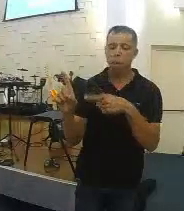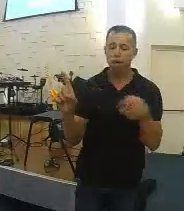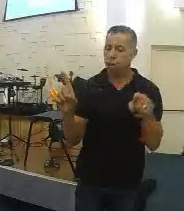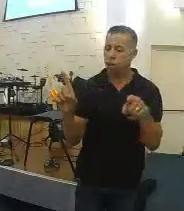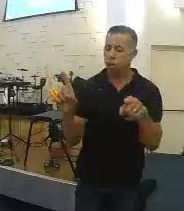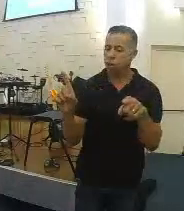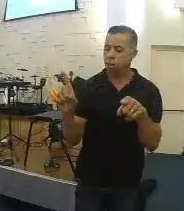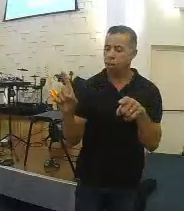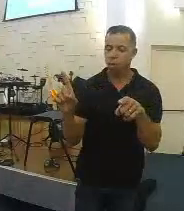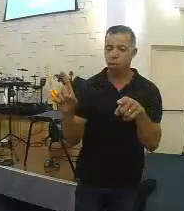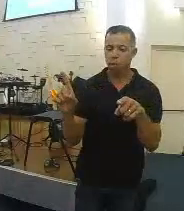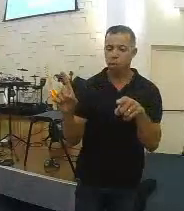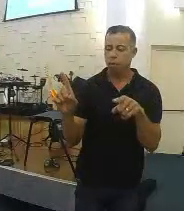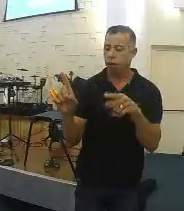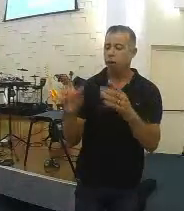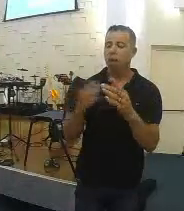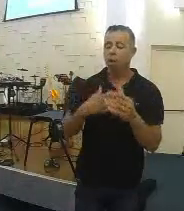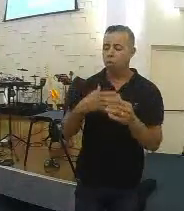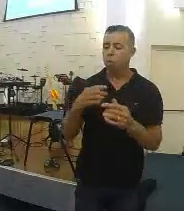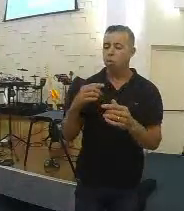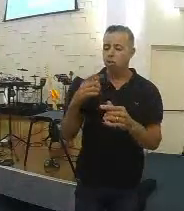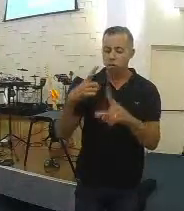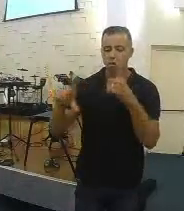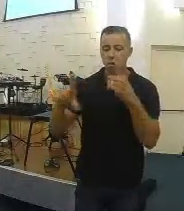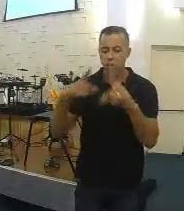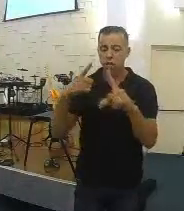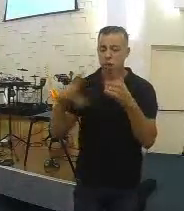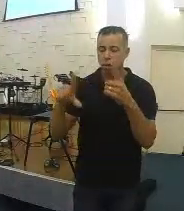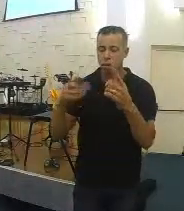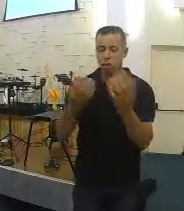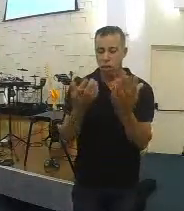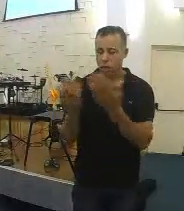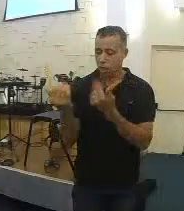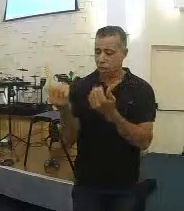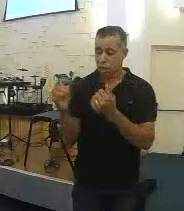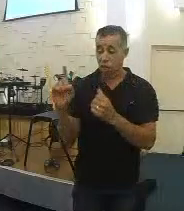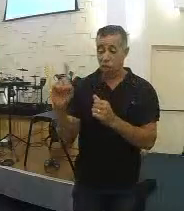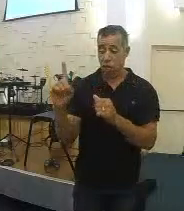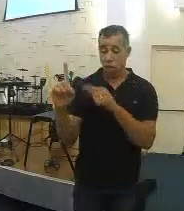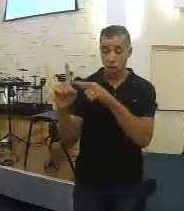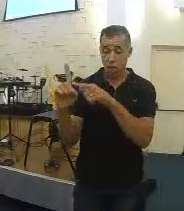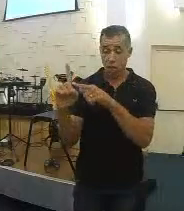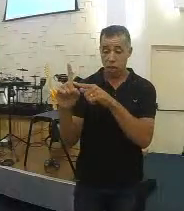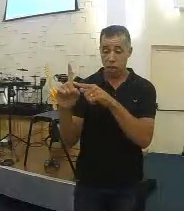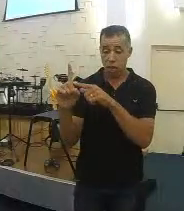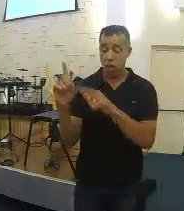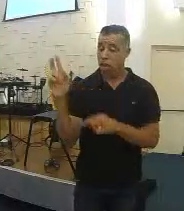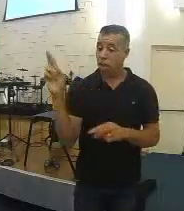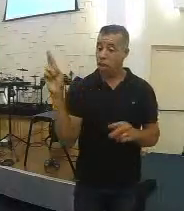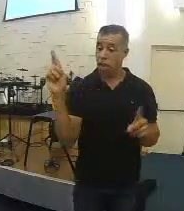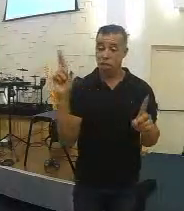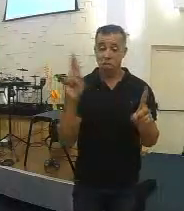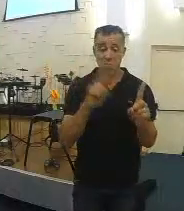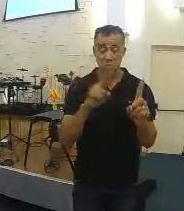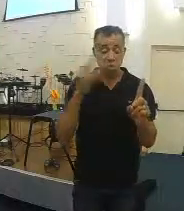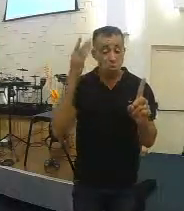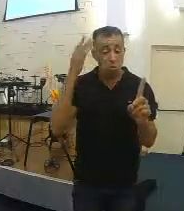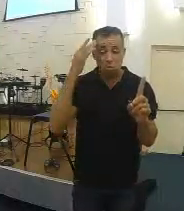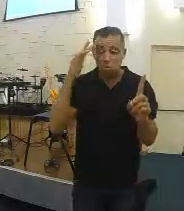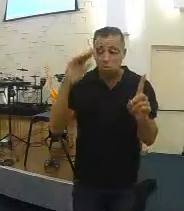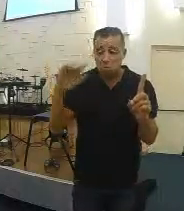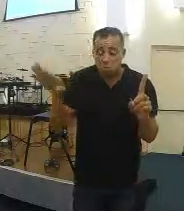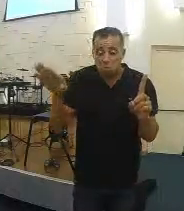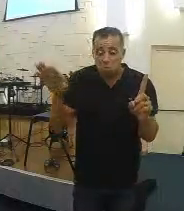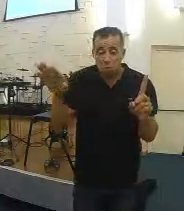é que você está indo, meu jovem levita? A resposta dele, irmãos, é de alguém que de fato não sabia para onde estava